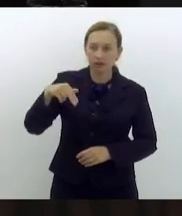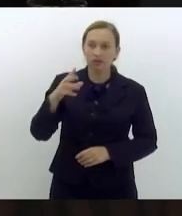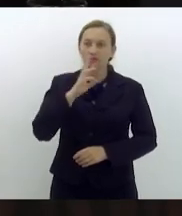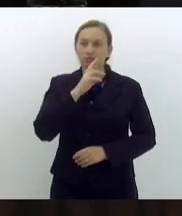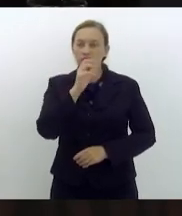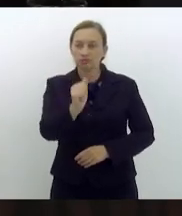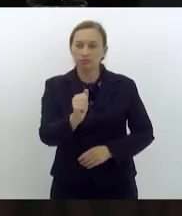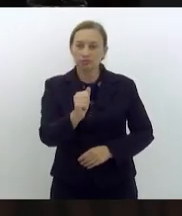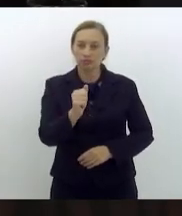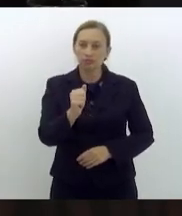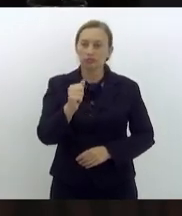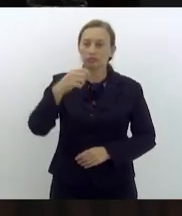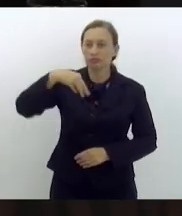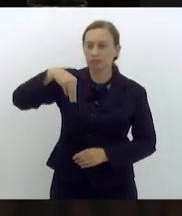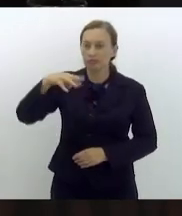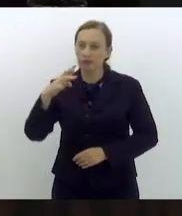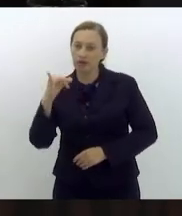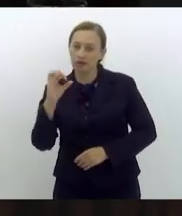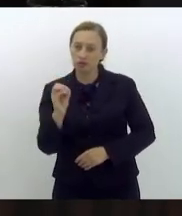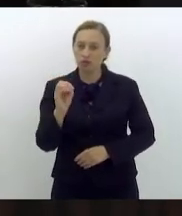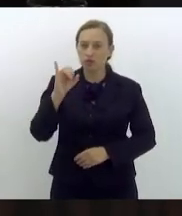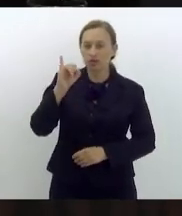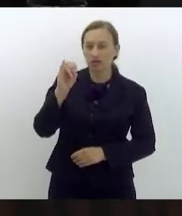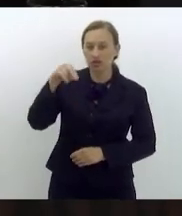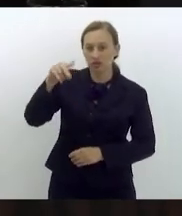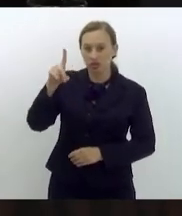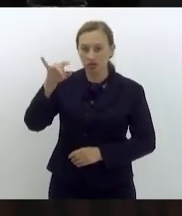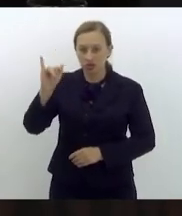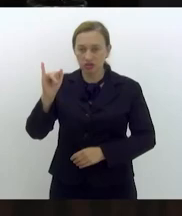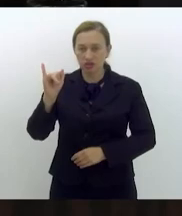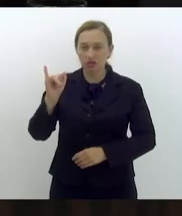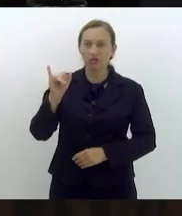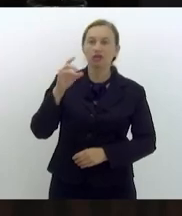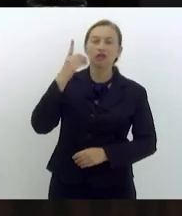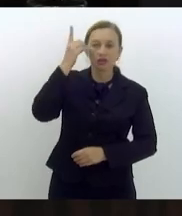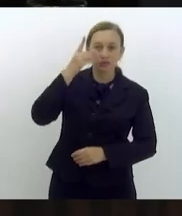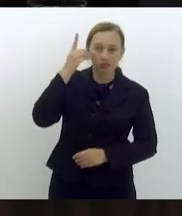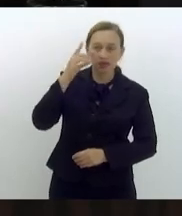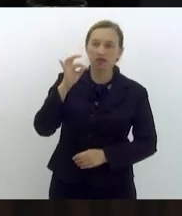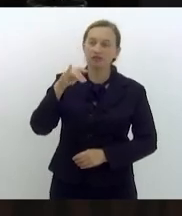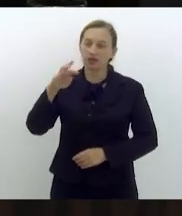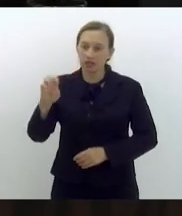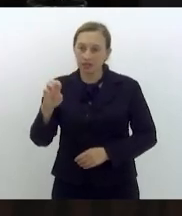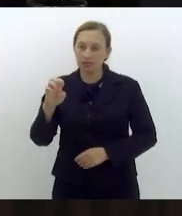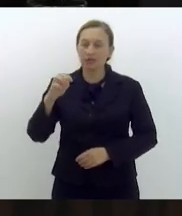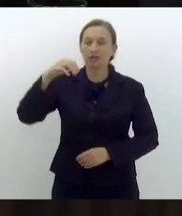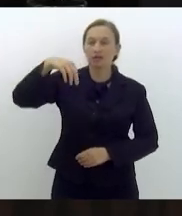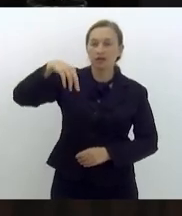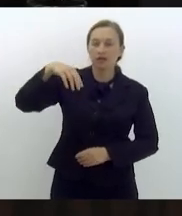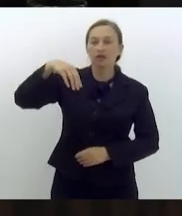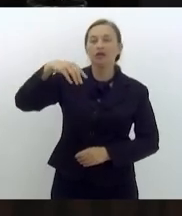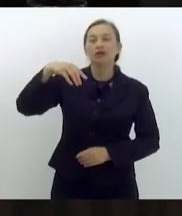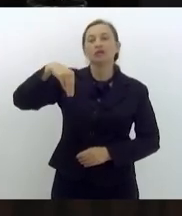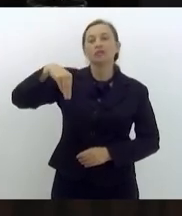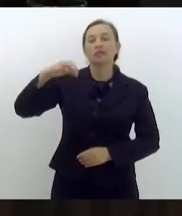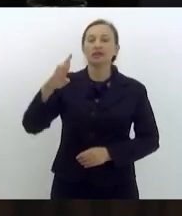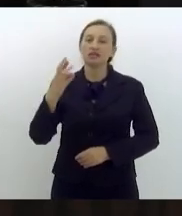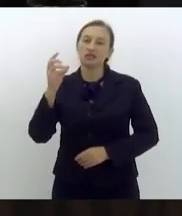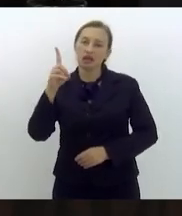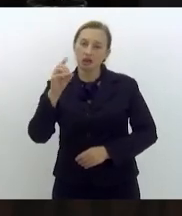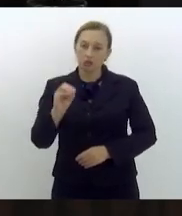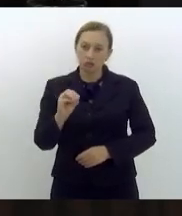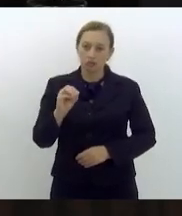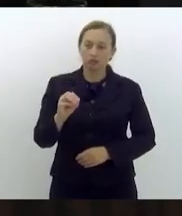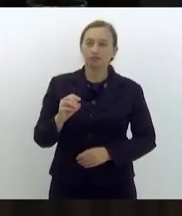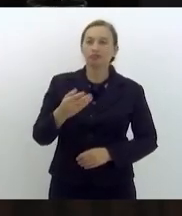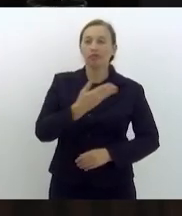Amorim Márcio Galberto Índia Armelal Felipe Pobel Marcelo Saudino e solicita ao senetista